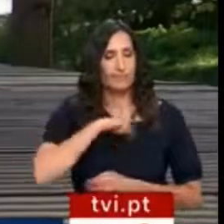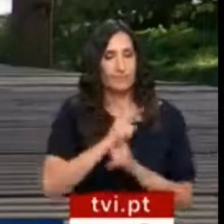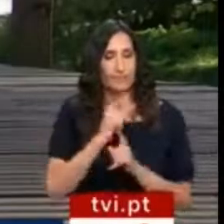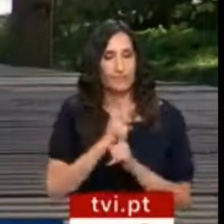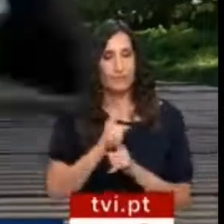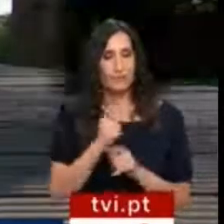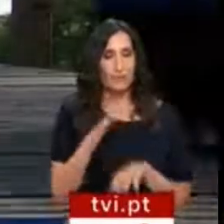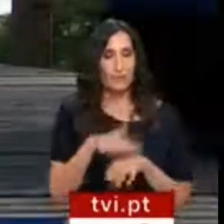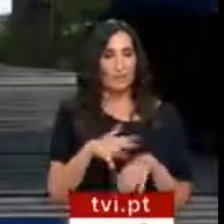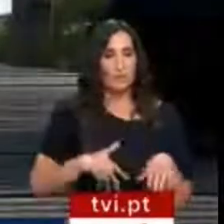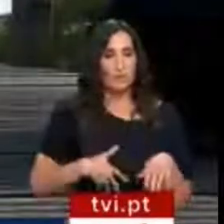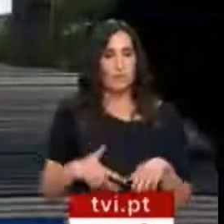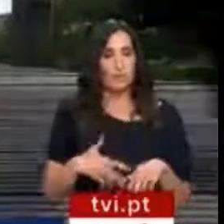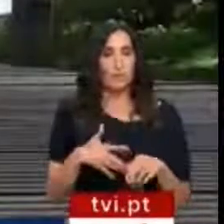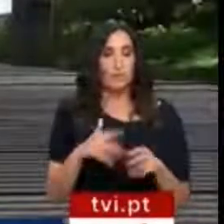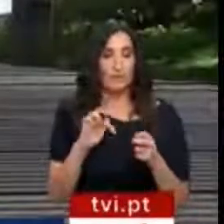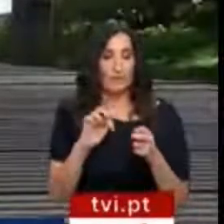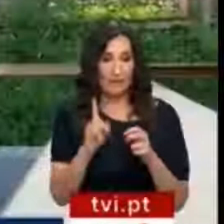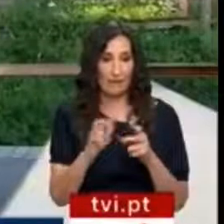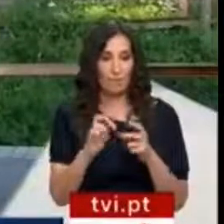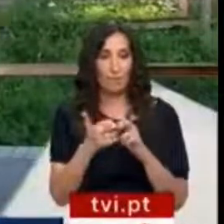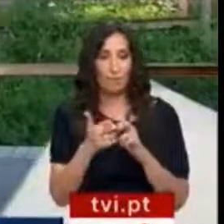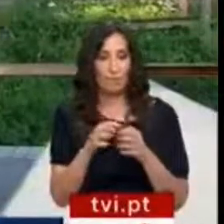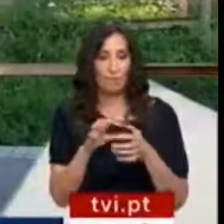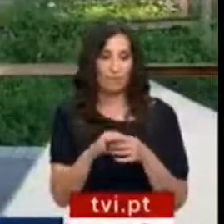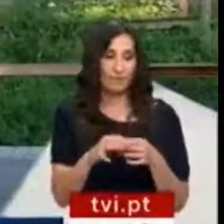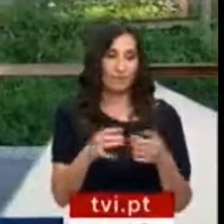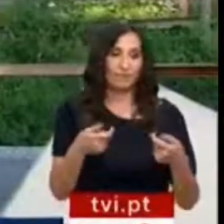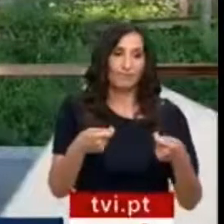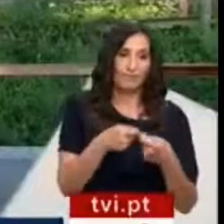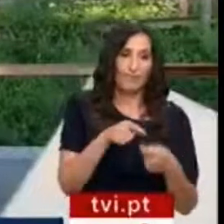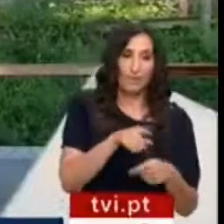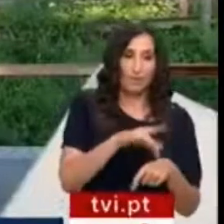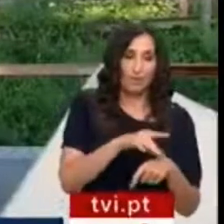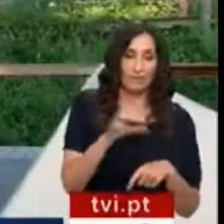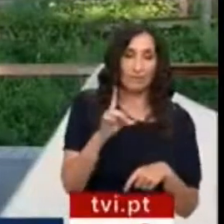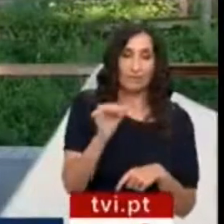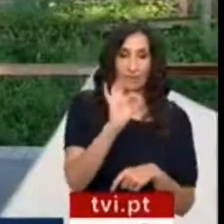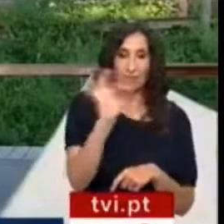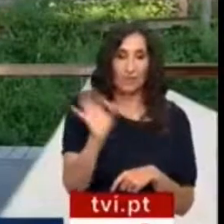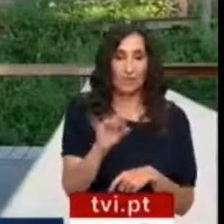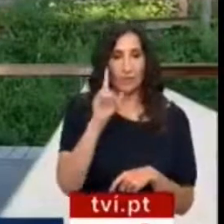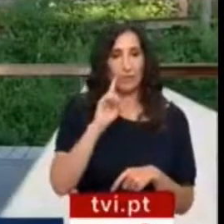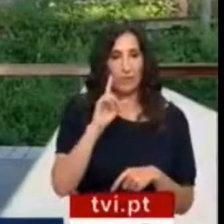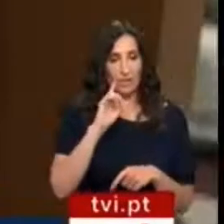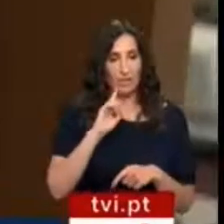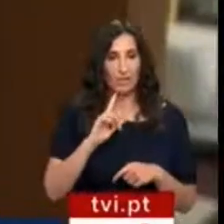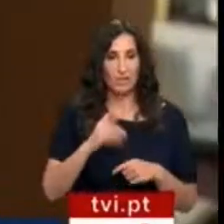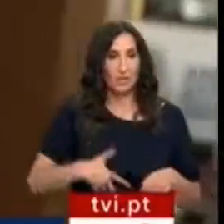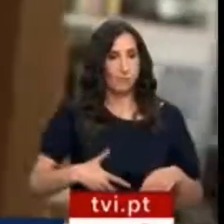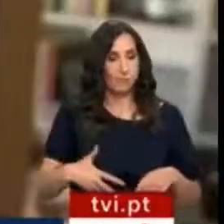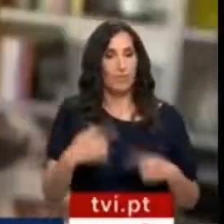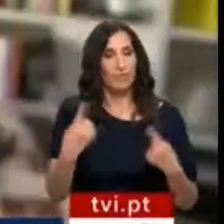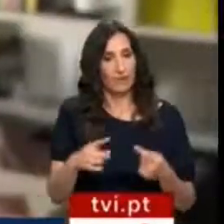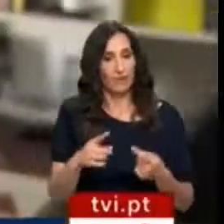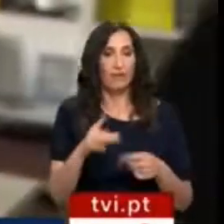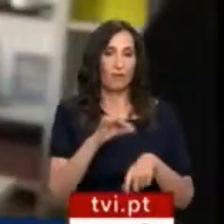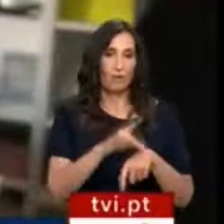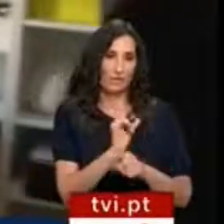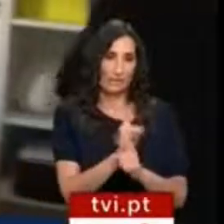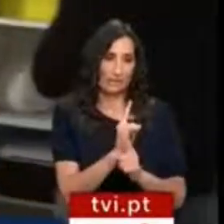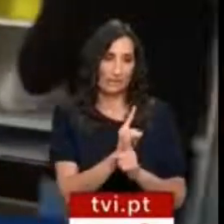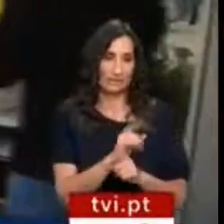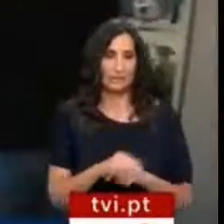A infertilidade é uma condição que está associada a esta doença. 60% das mulheres inférteis têm